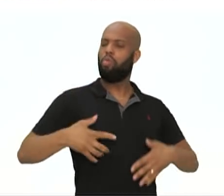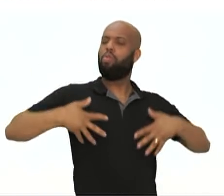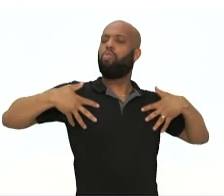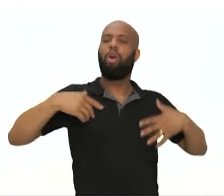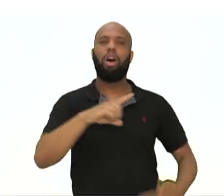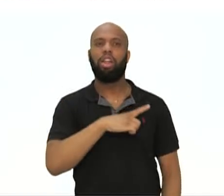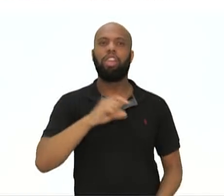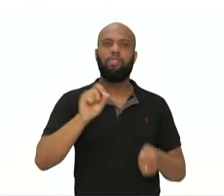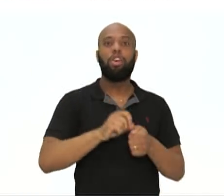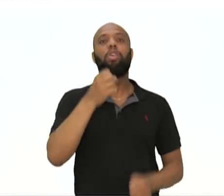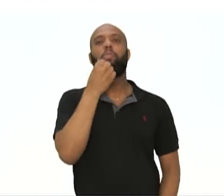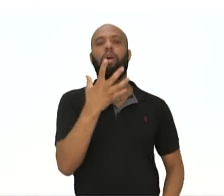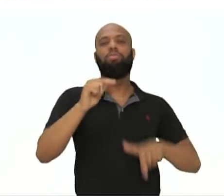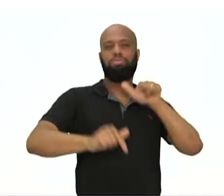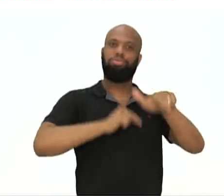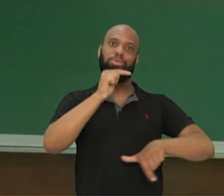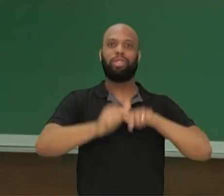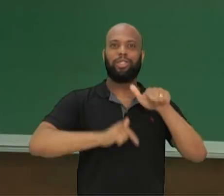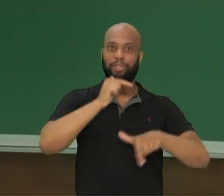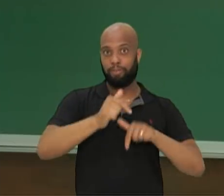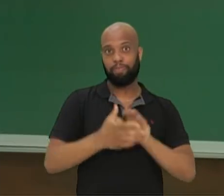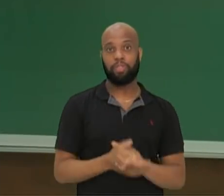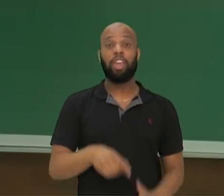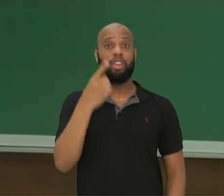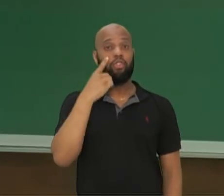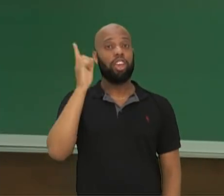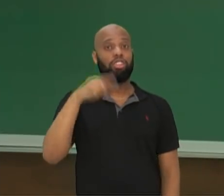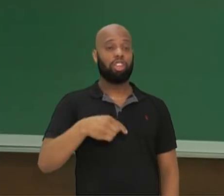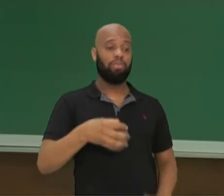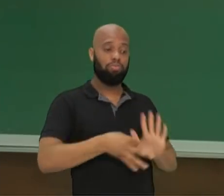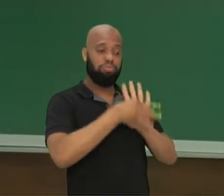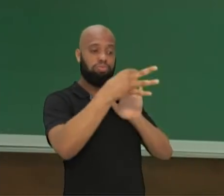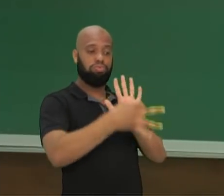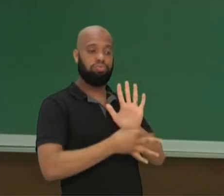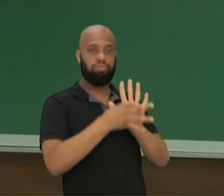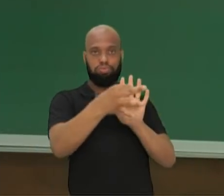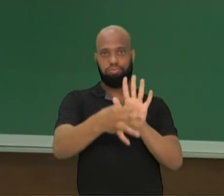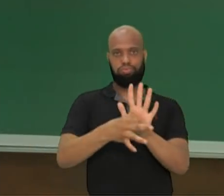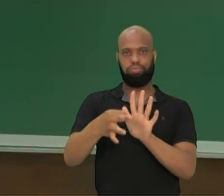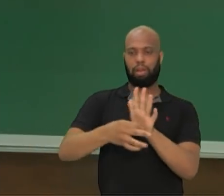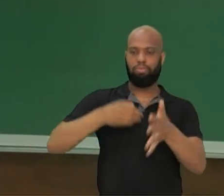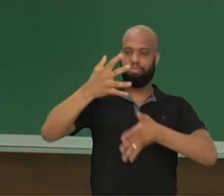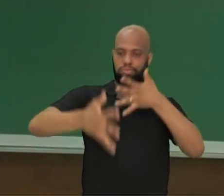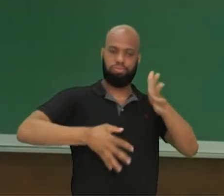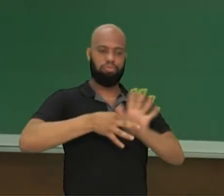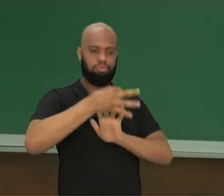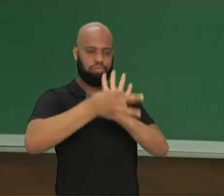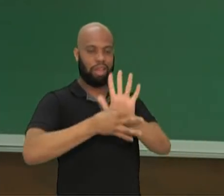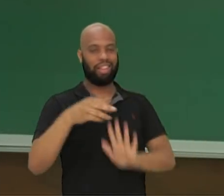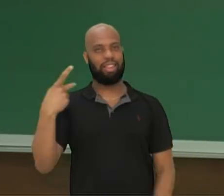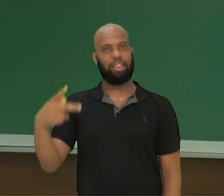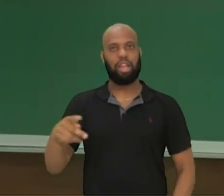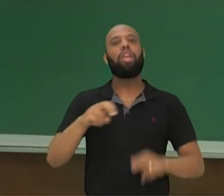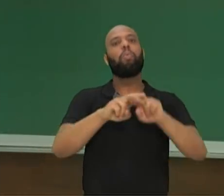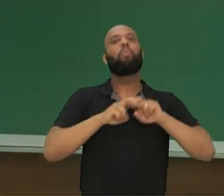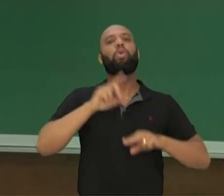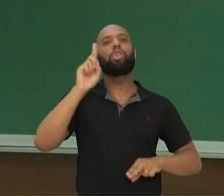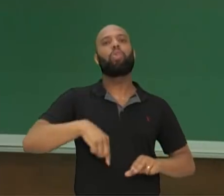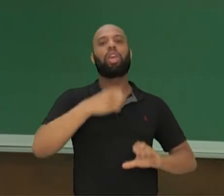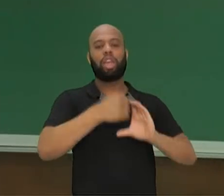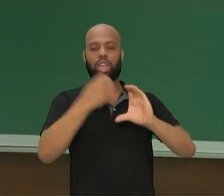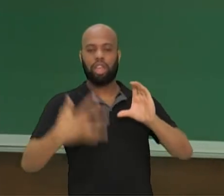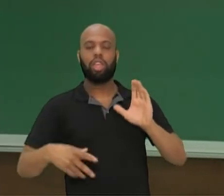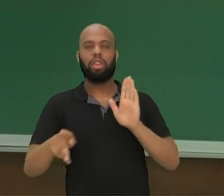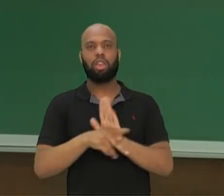orgulhosos, fizemos um grande trabalho. Veja, ali foi uma posição que ele colocou, uma fala dele. Por isso, caracteriza